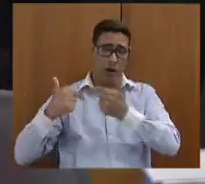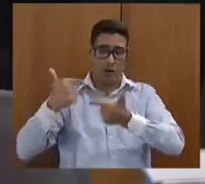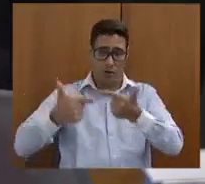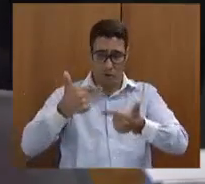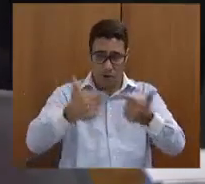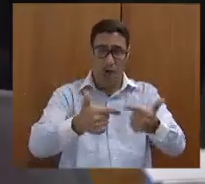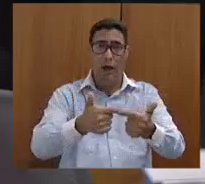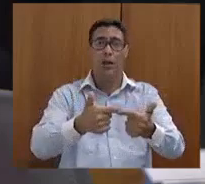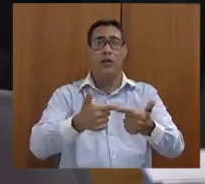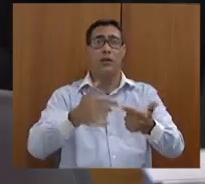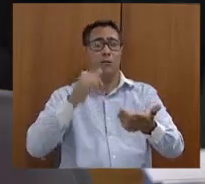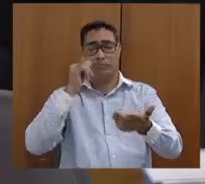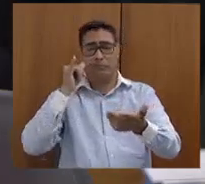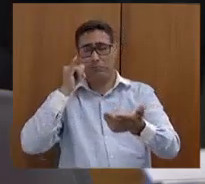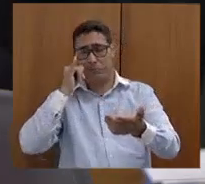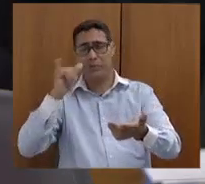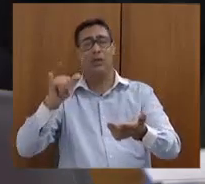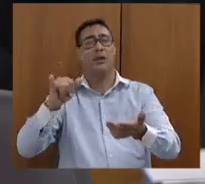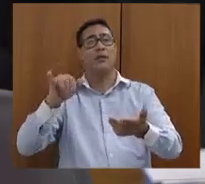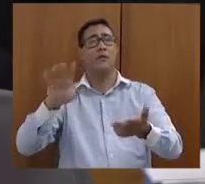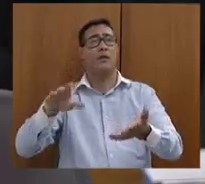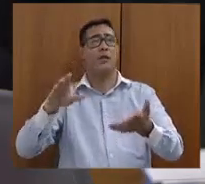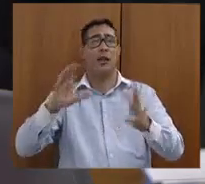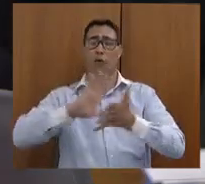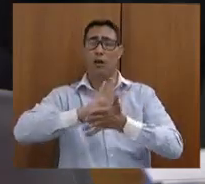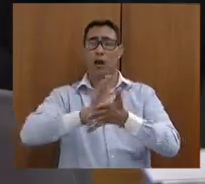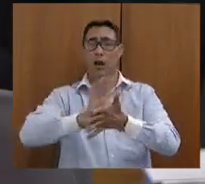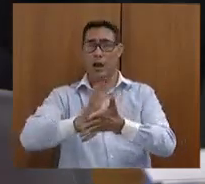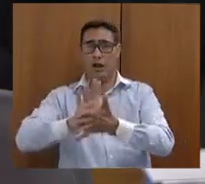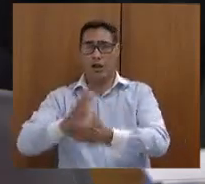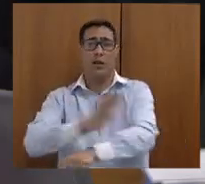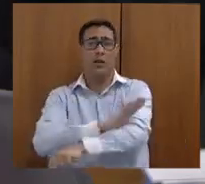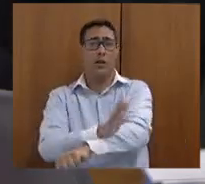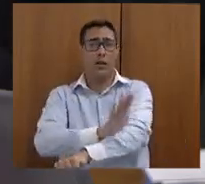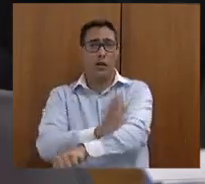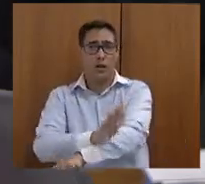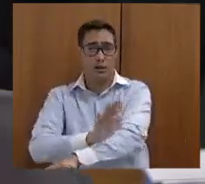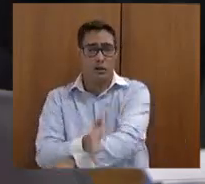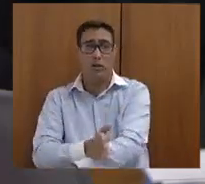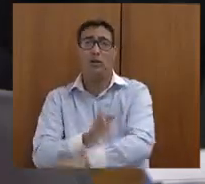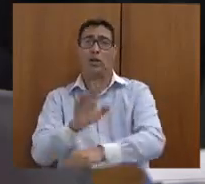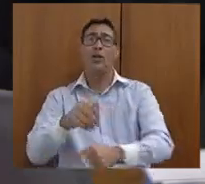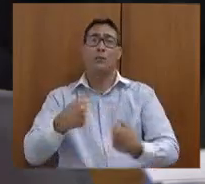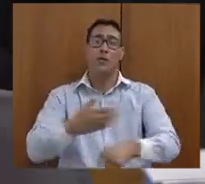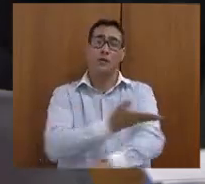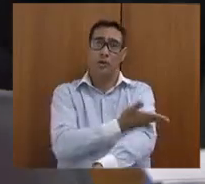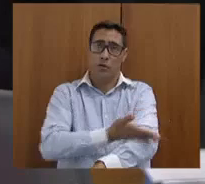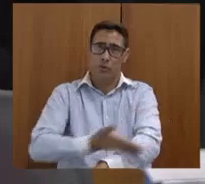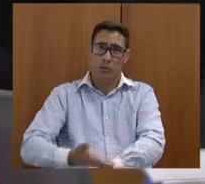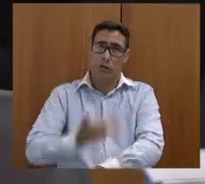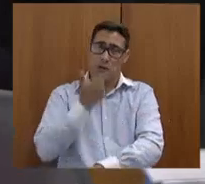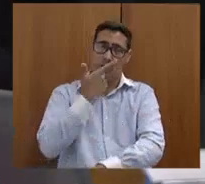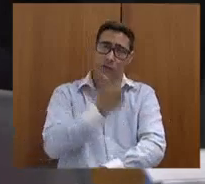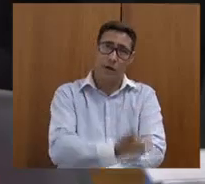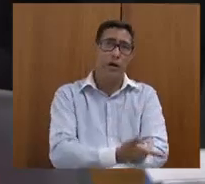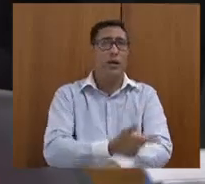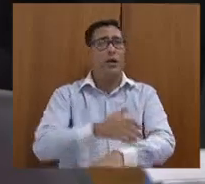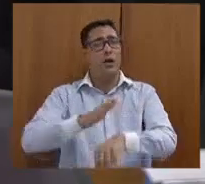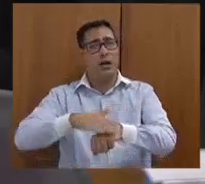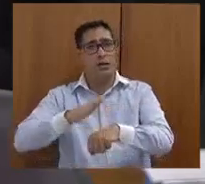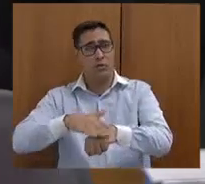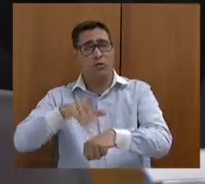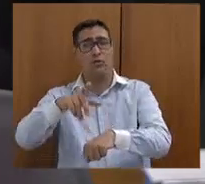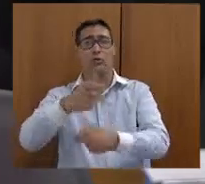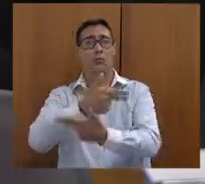racismo isso tem que começar pelas práticas atitudes falas porque